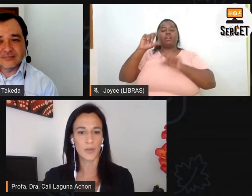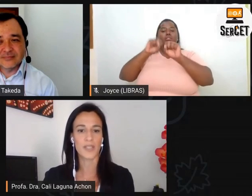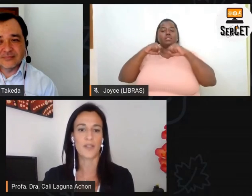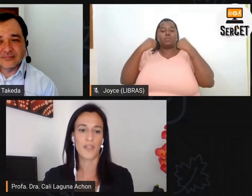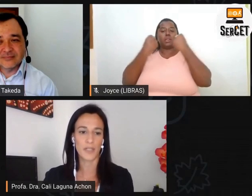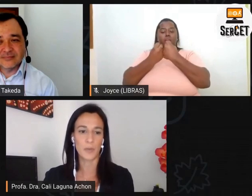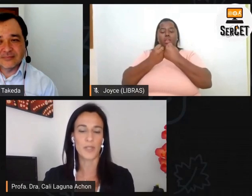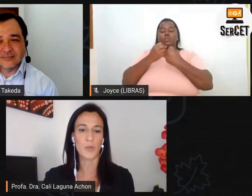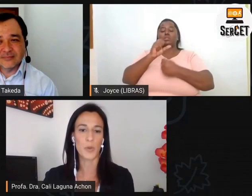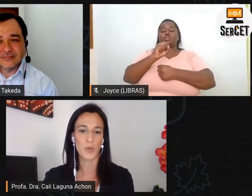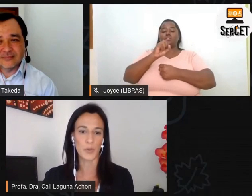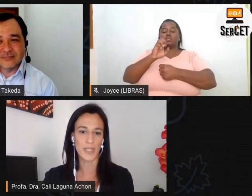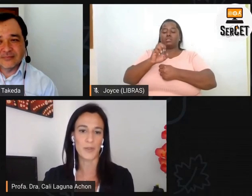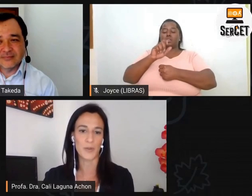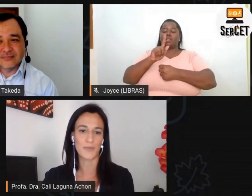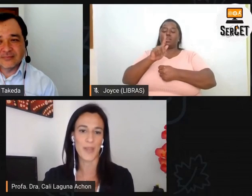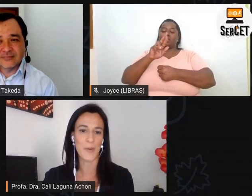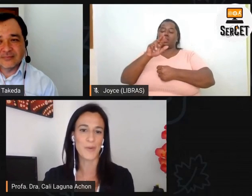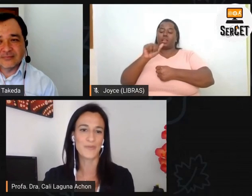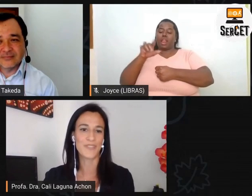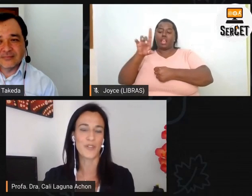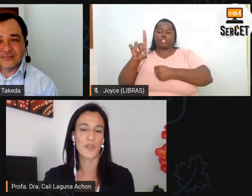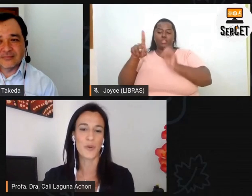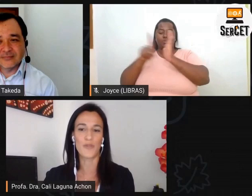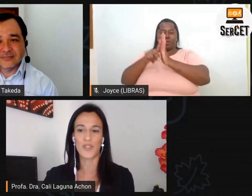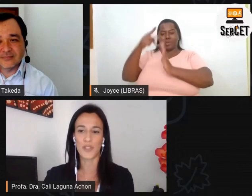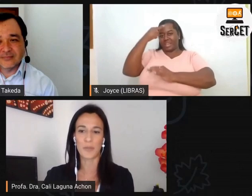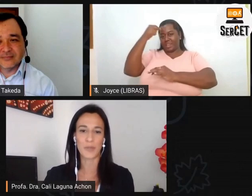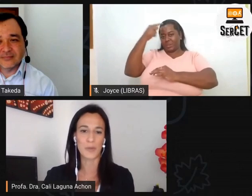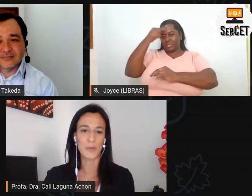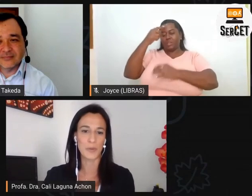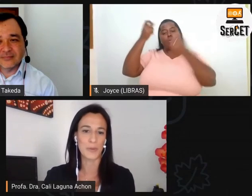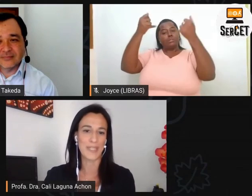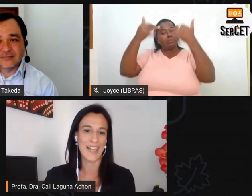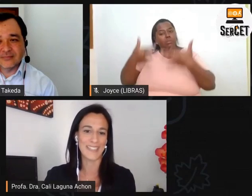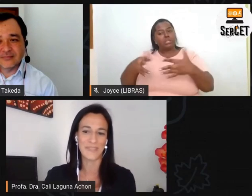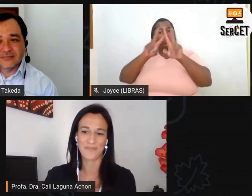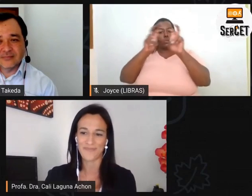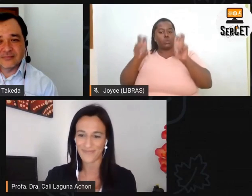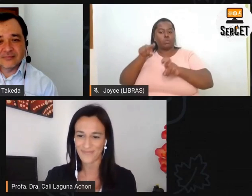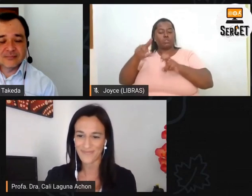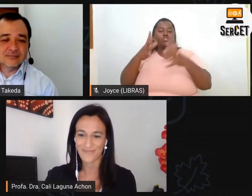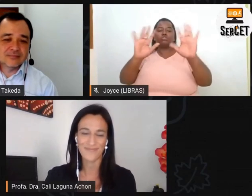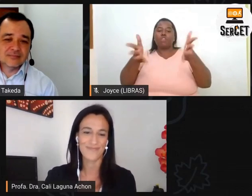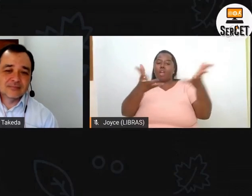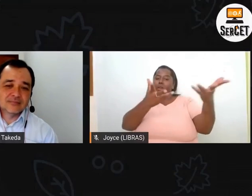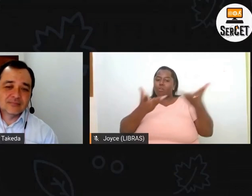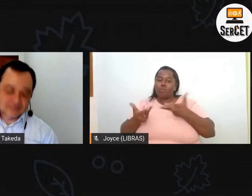SEGRAD da graduação, falando mais um pouco sobre isso, tá bom? Então, fica o convite aí para todo mundo. Obrigada.